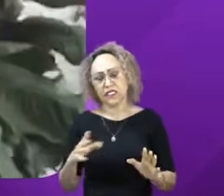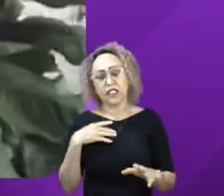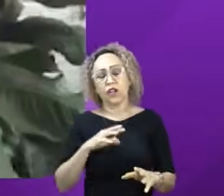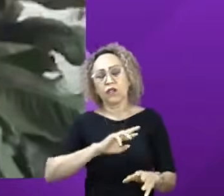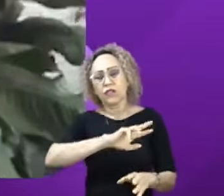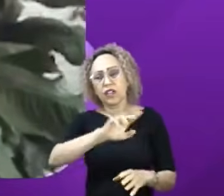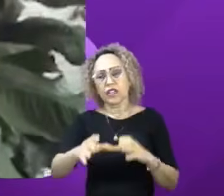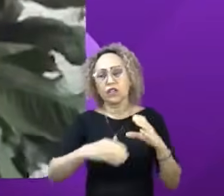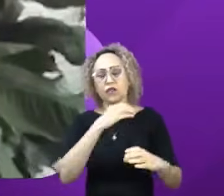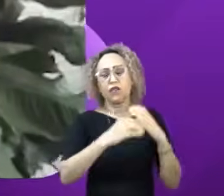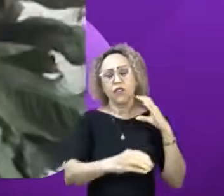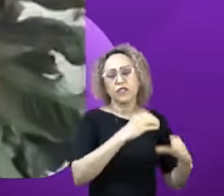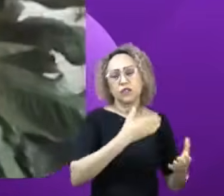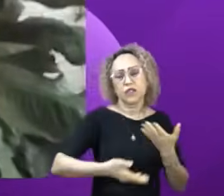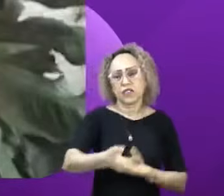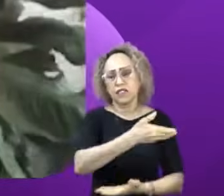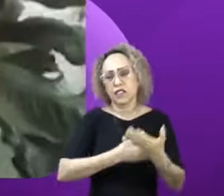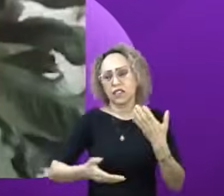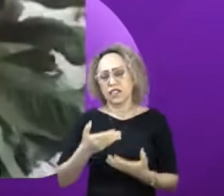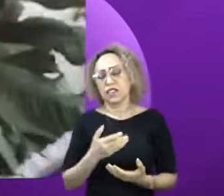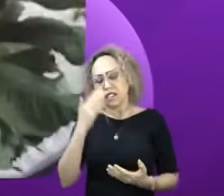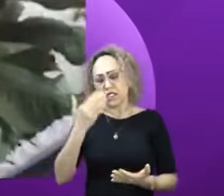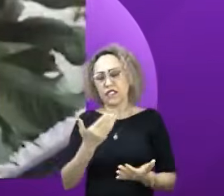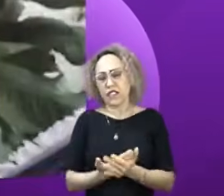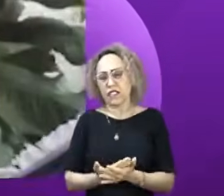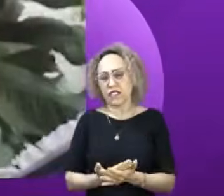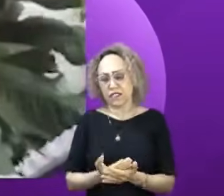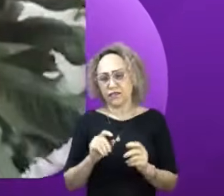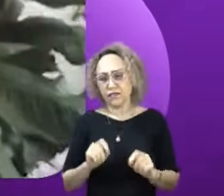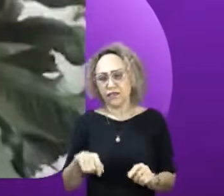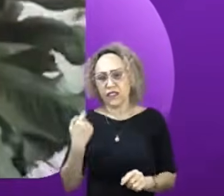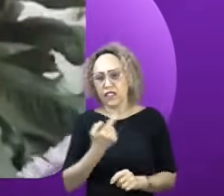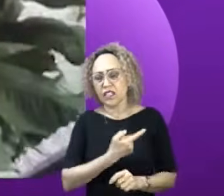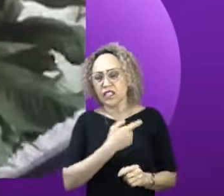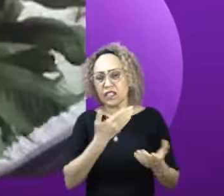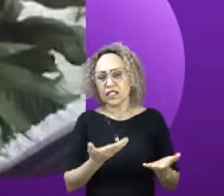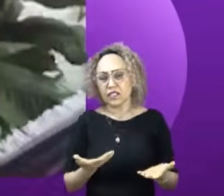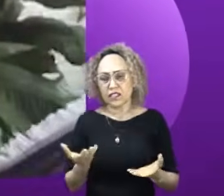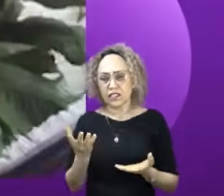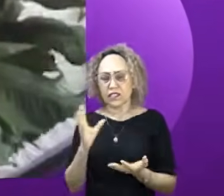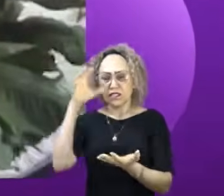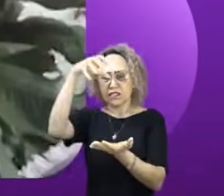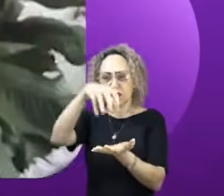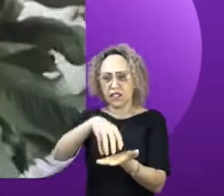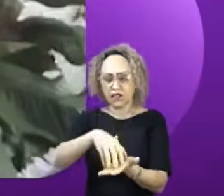comunicação, diversas formas de crença. Então, quando a gente leva isso para o centro do